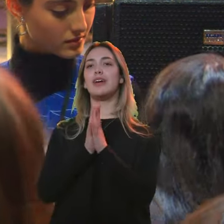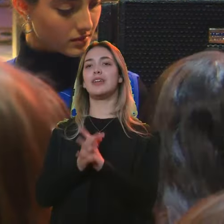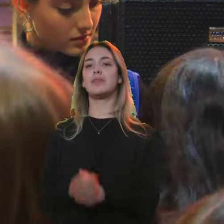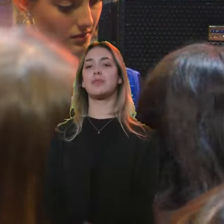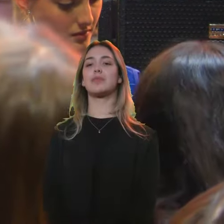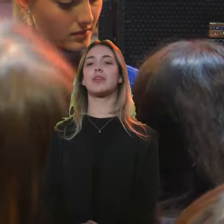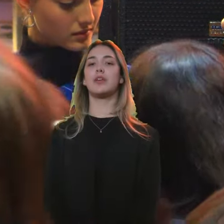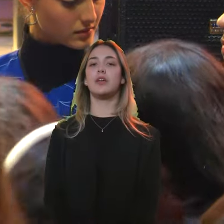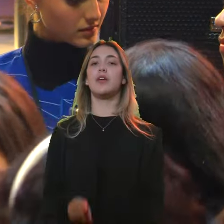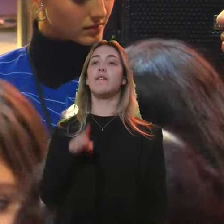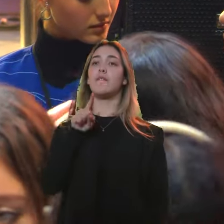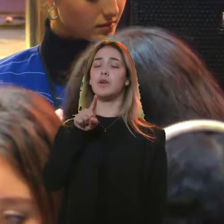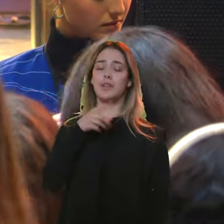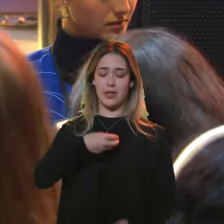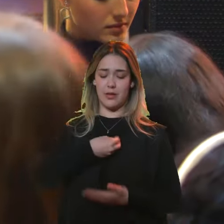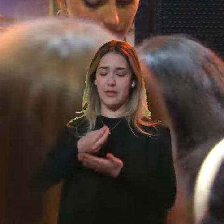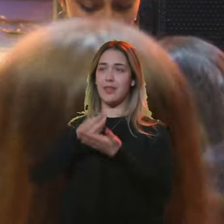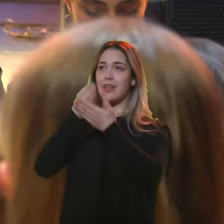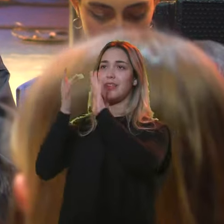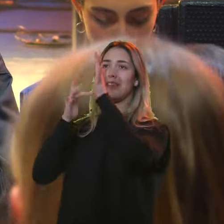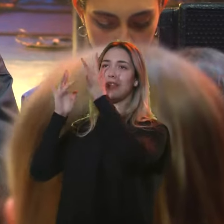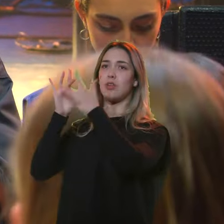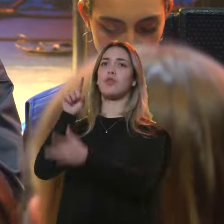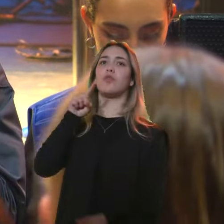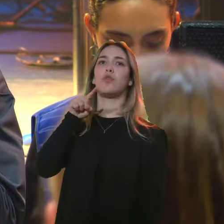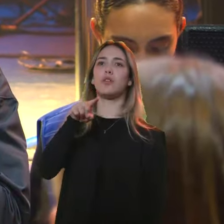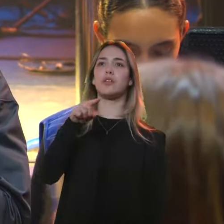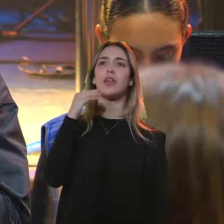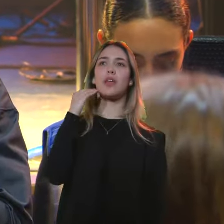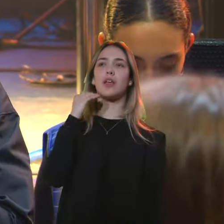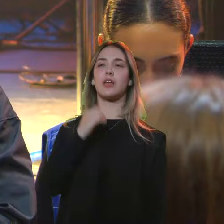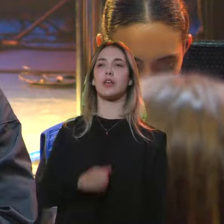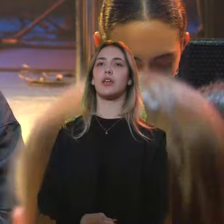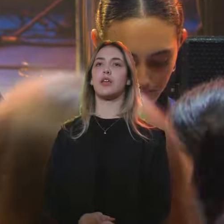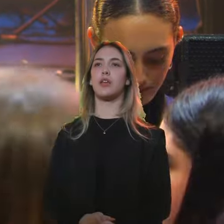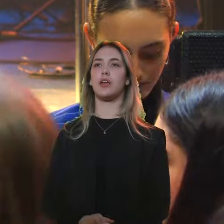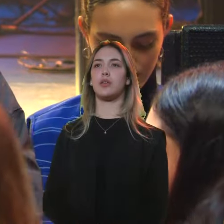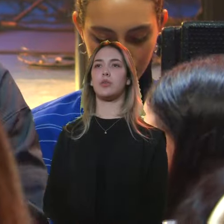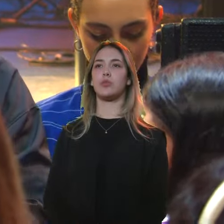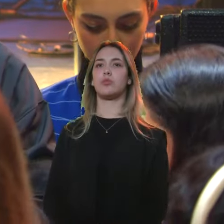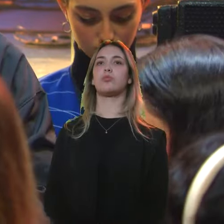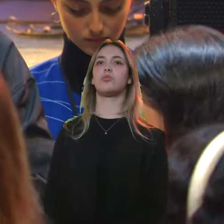Se você entregou a sua vida para Jesus, se você é adulto e quer entregar a sua vida para Jesus, venha.